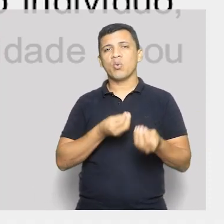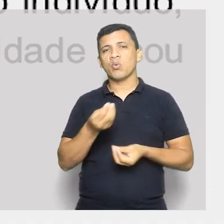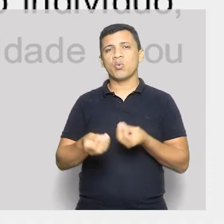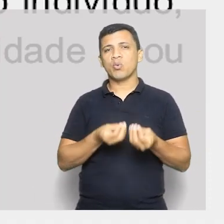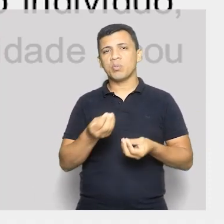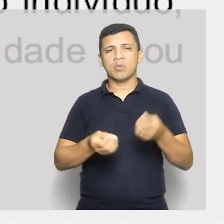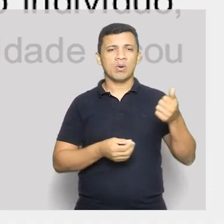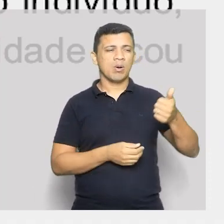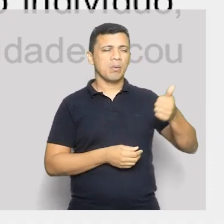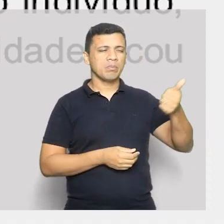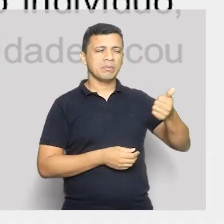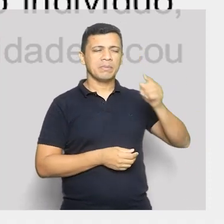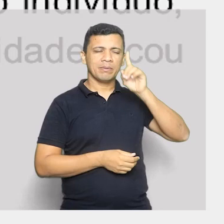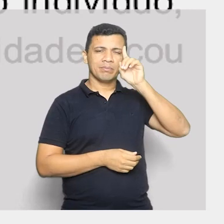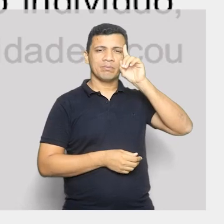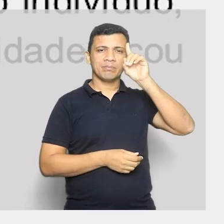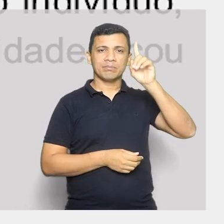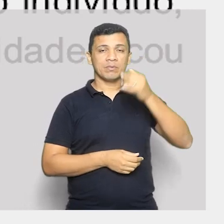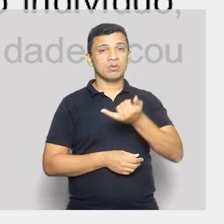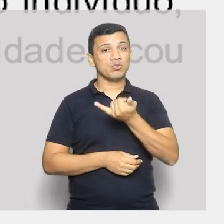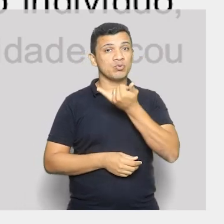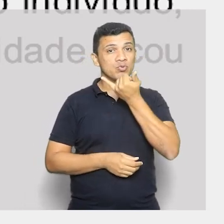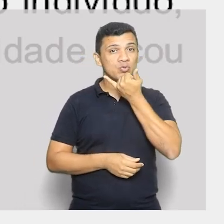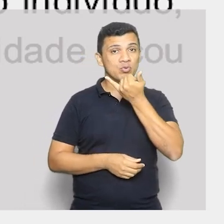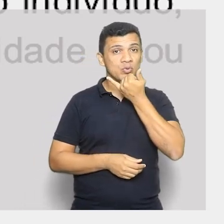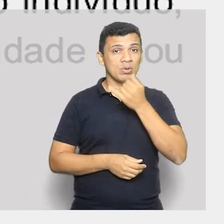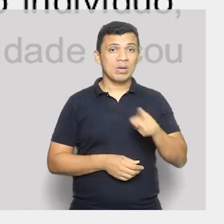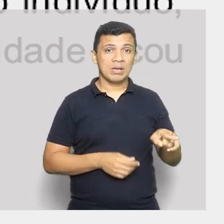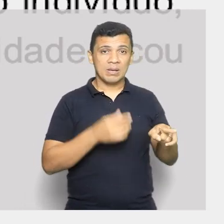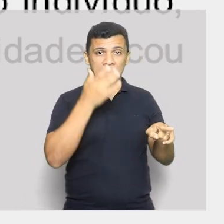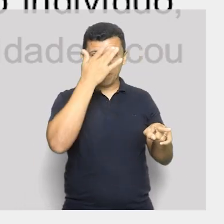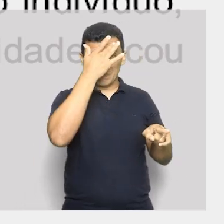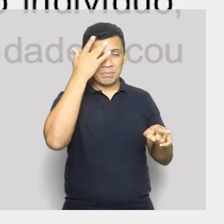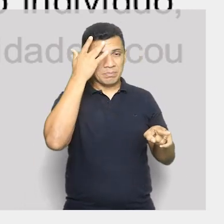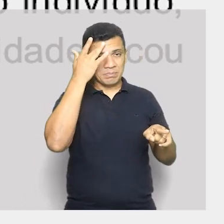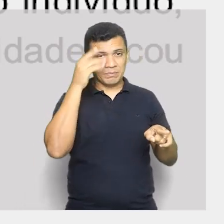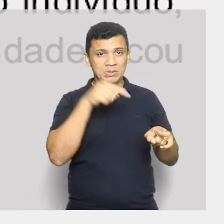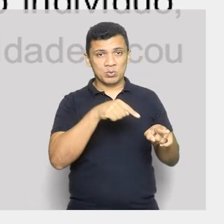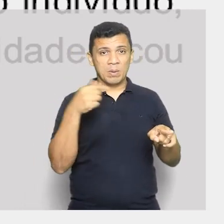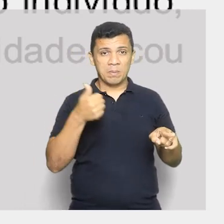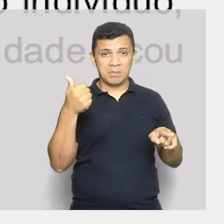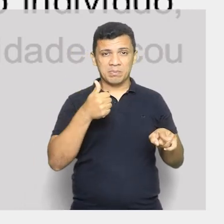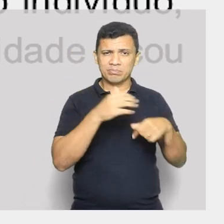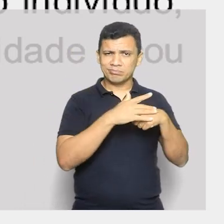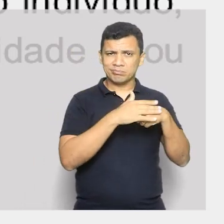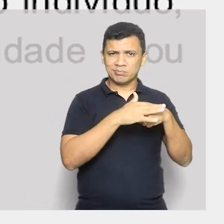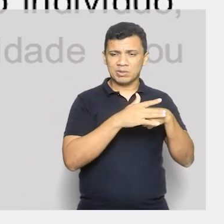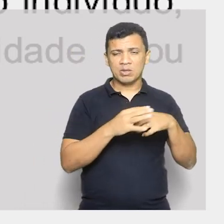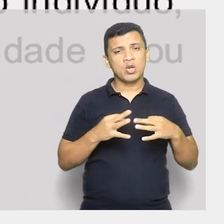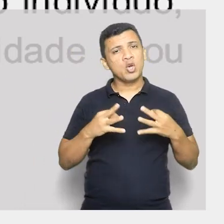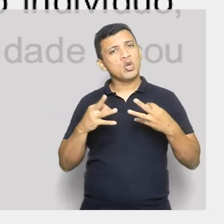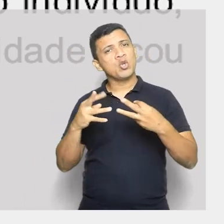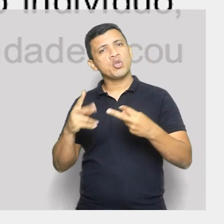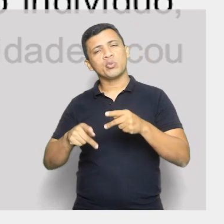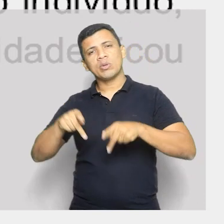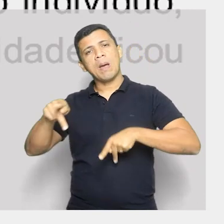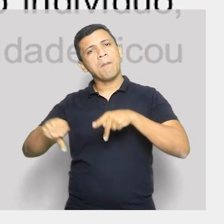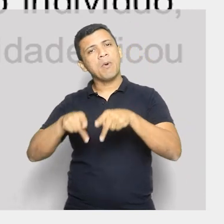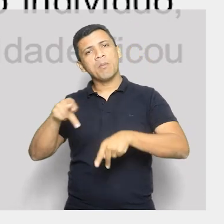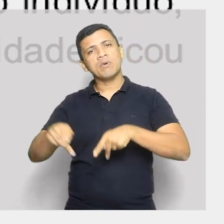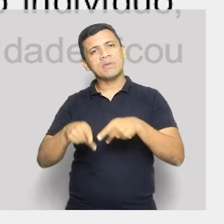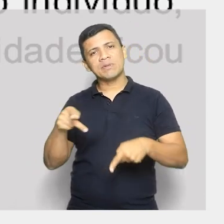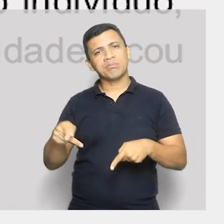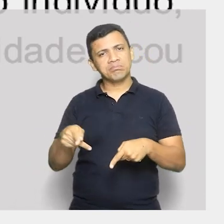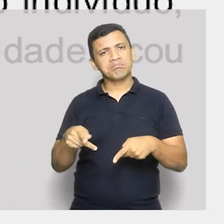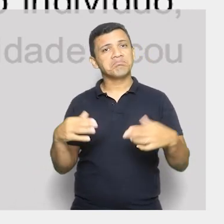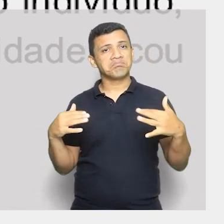do primeiro do primeiro indivíduo, pode-se afirmar que toda a população dessa